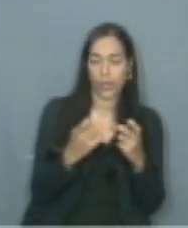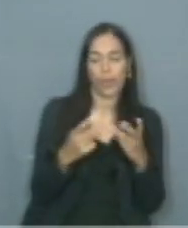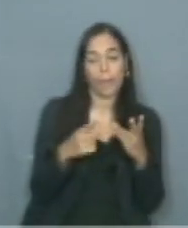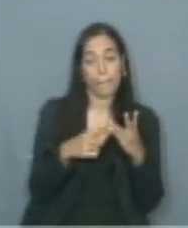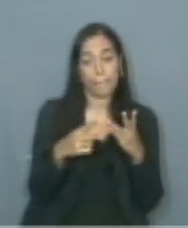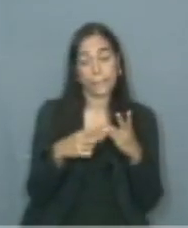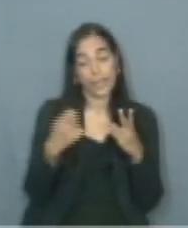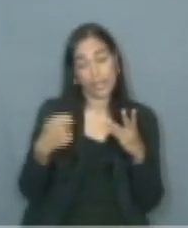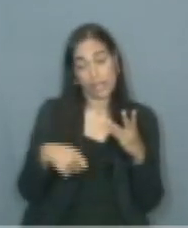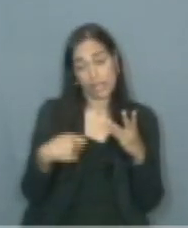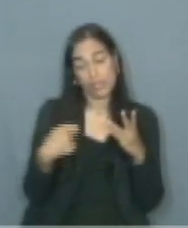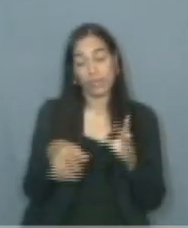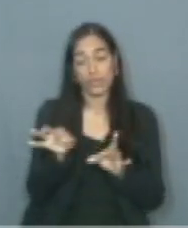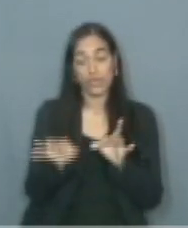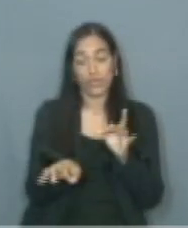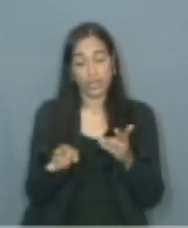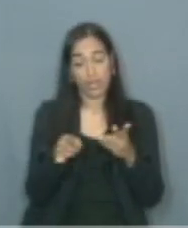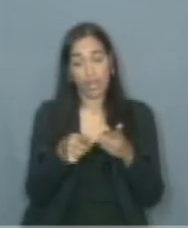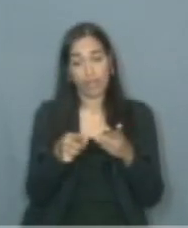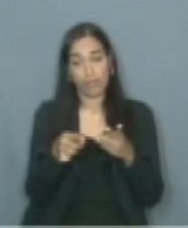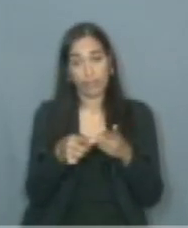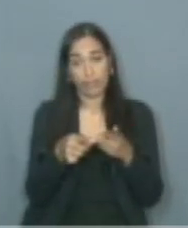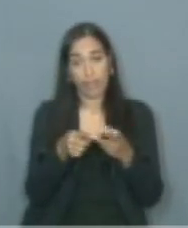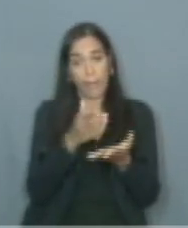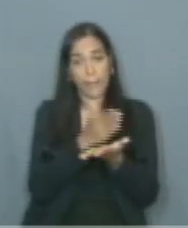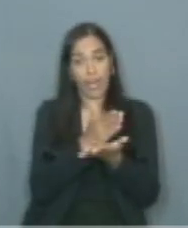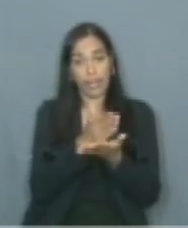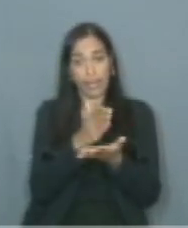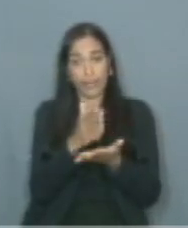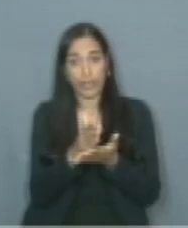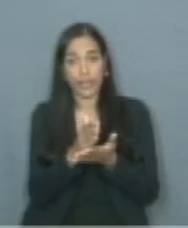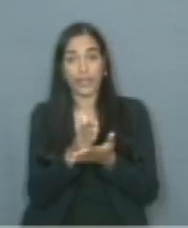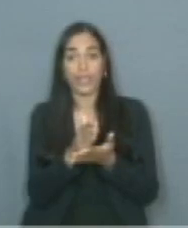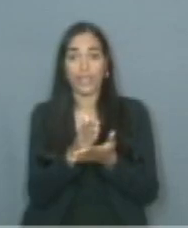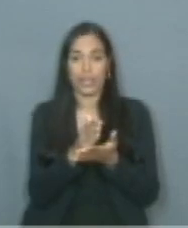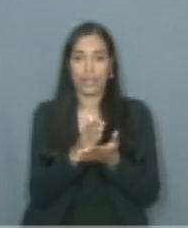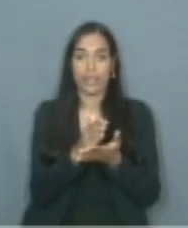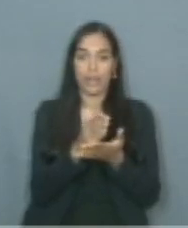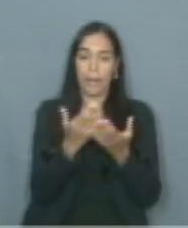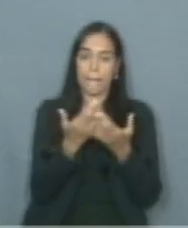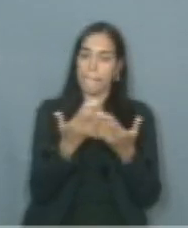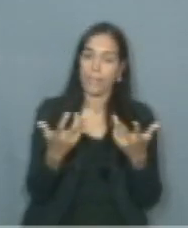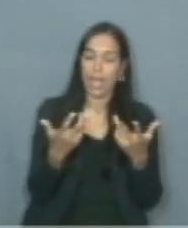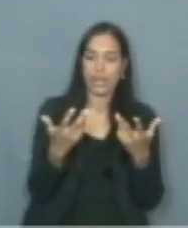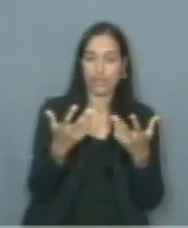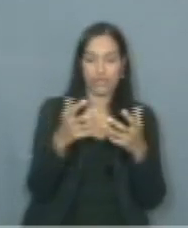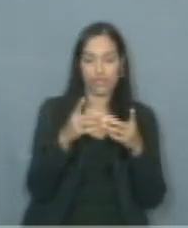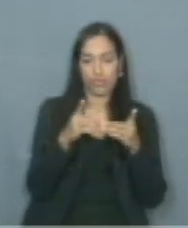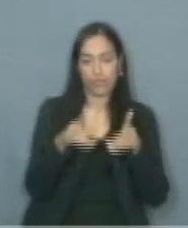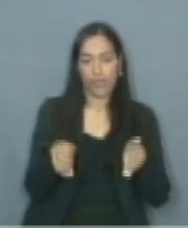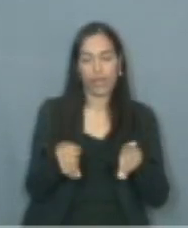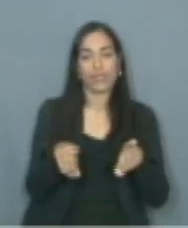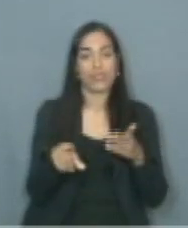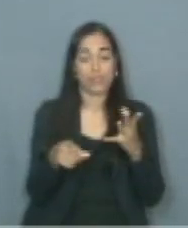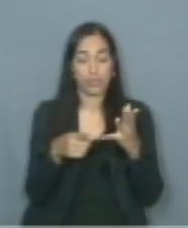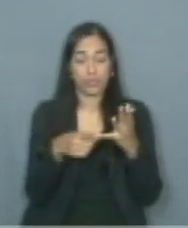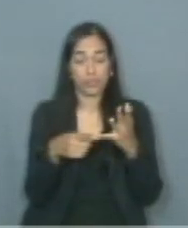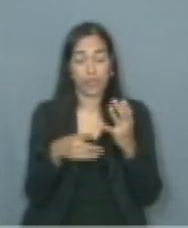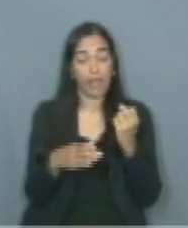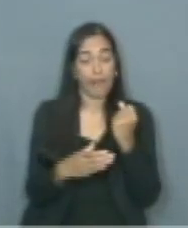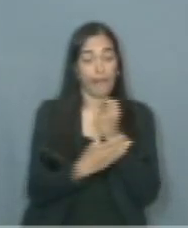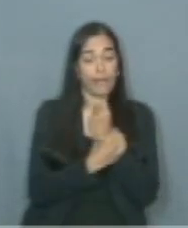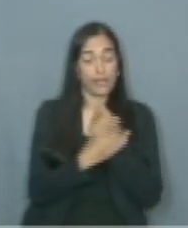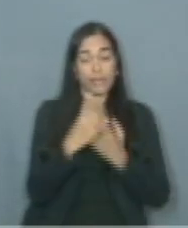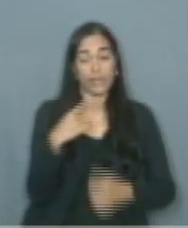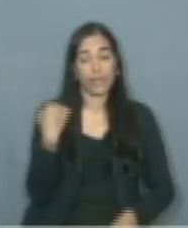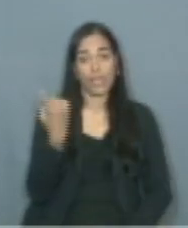precisamos dele para dividir bens num divórcio. Nós precisamos dele para garantir o que é